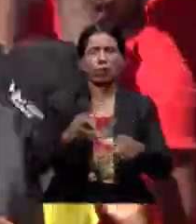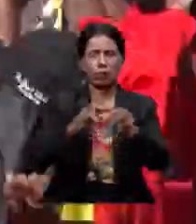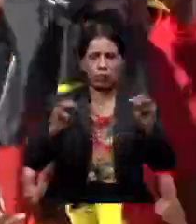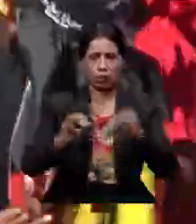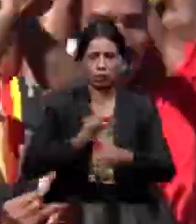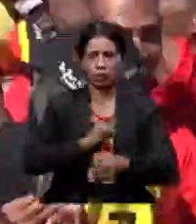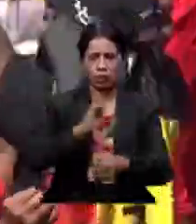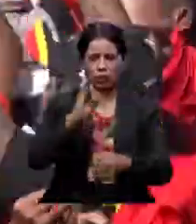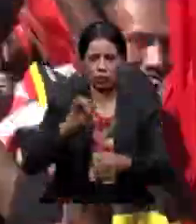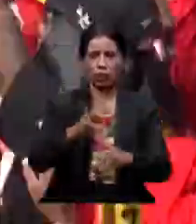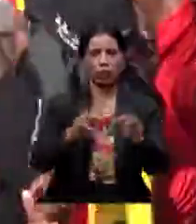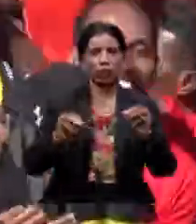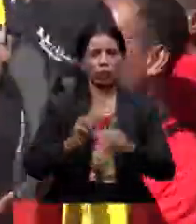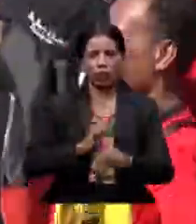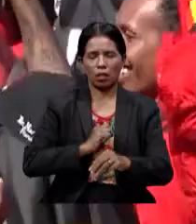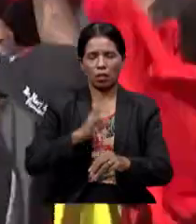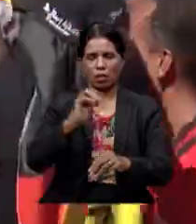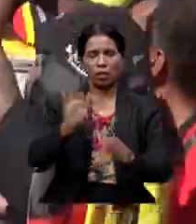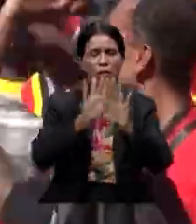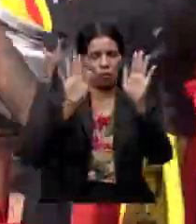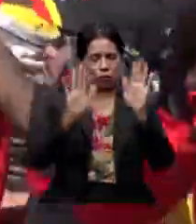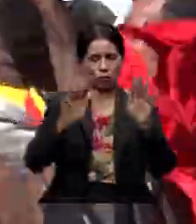Lima no município Ainaro e a domingo ne.